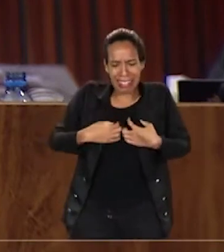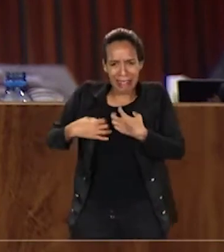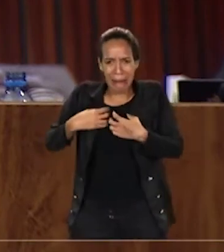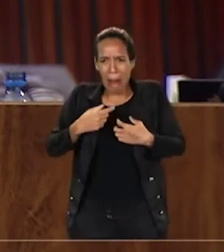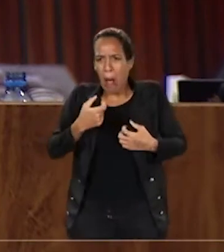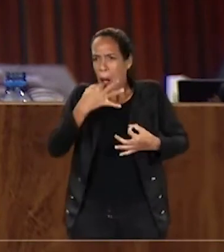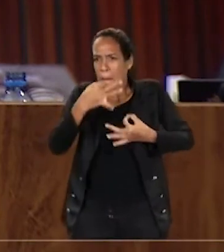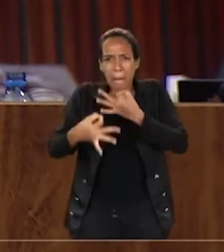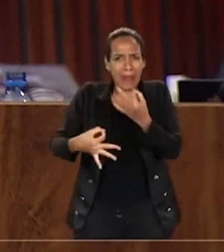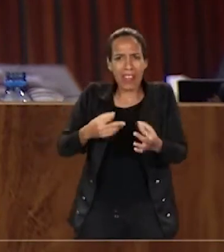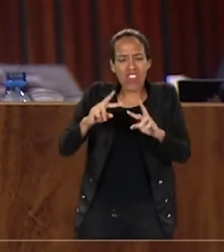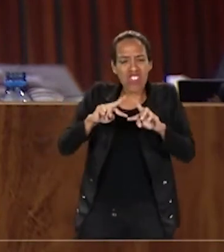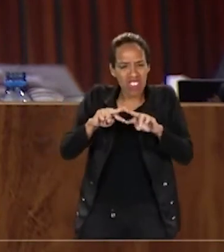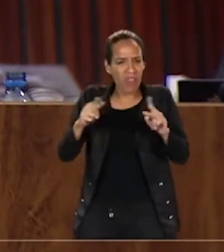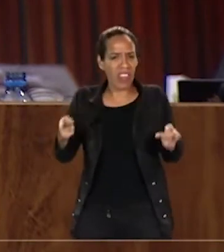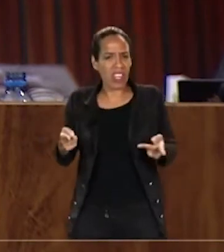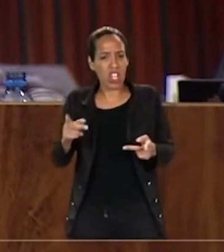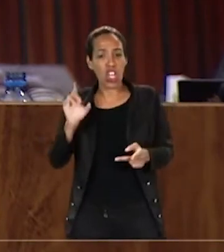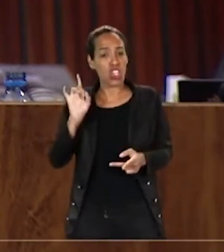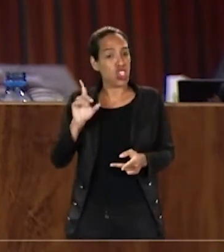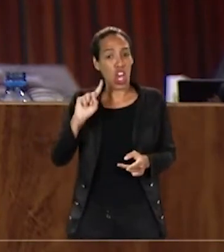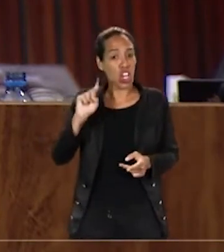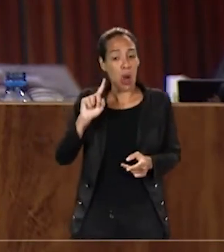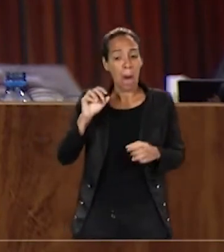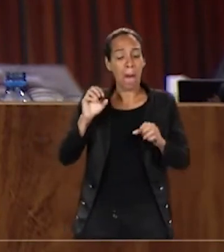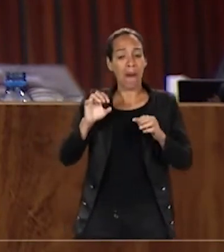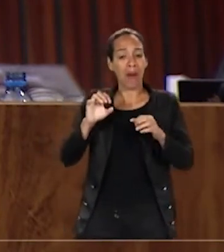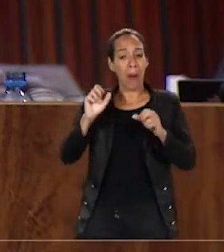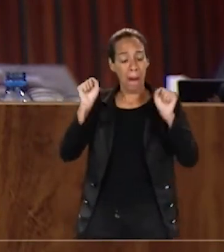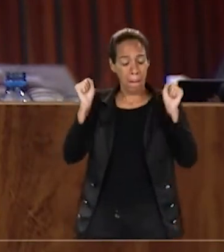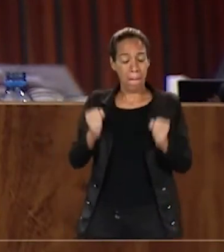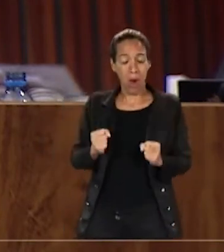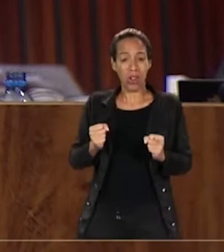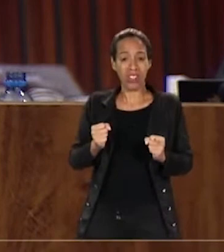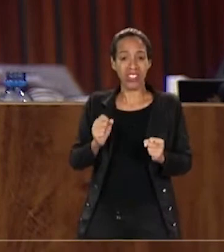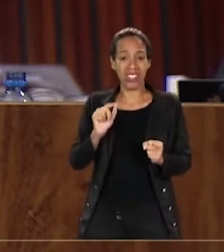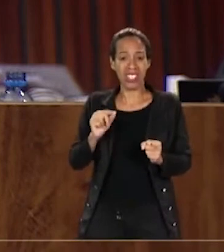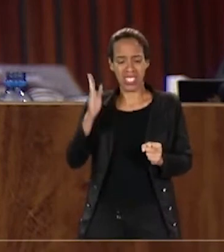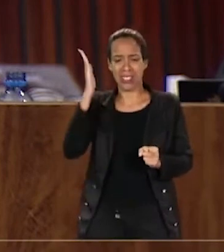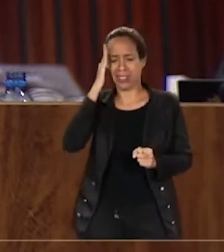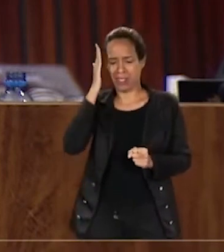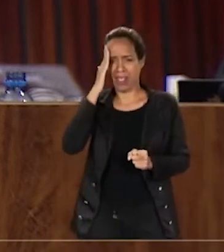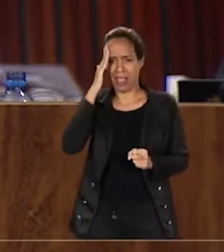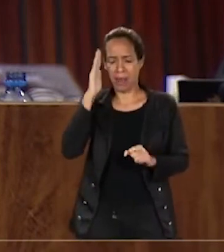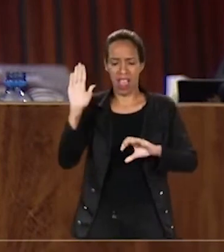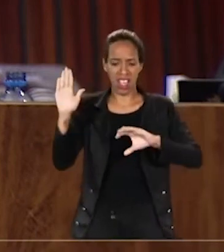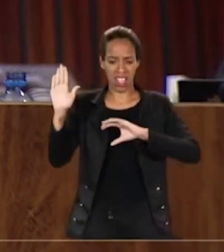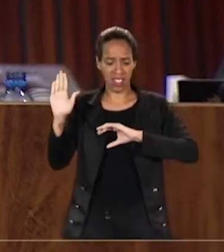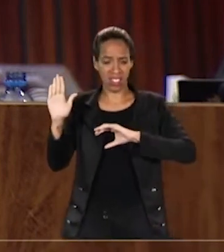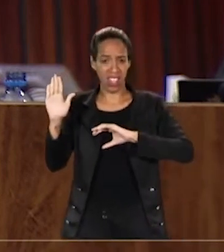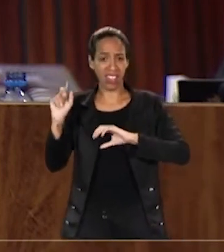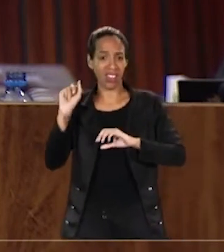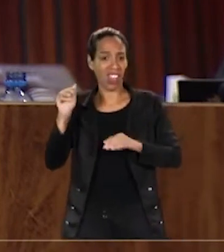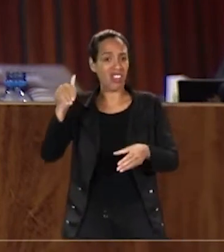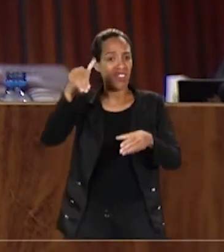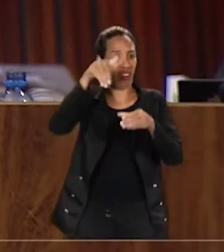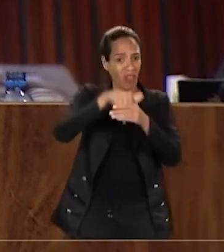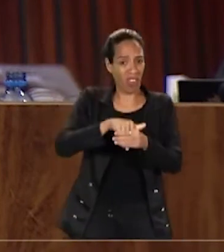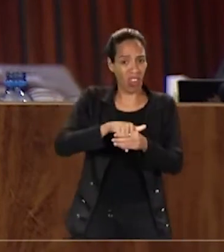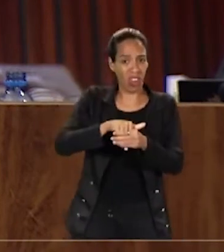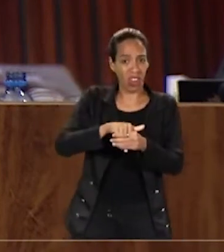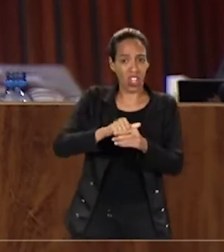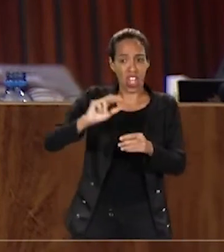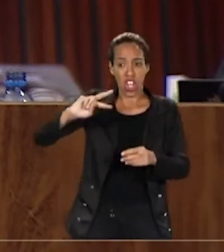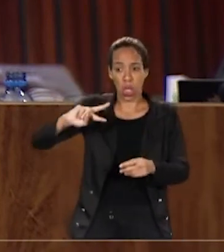suas opiniões mais exóticas só não lhe é concedido quanto mais quando já sabidamente candidato à reeleição o que predica